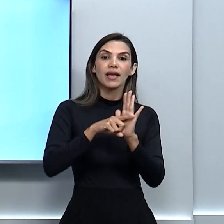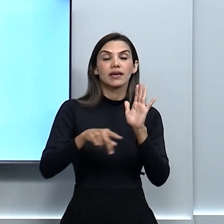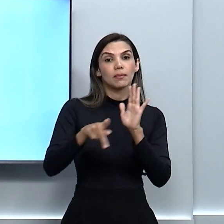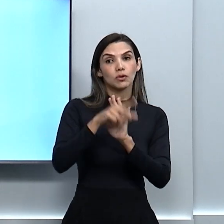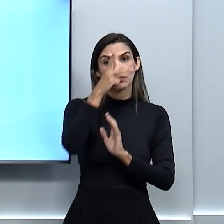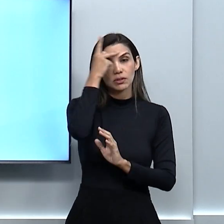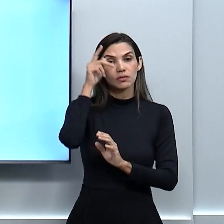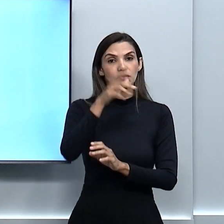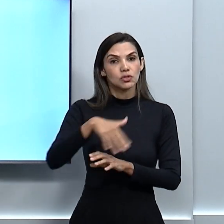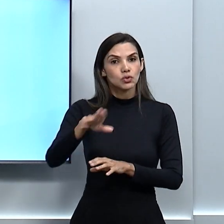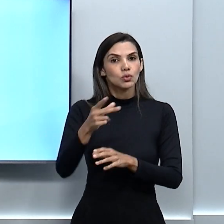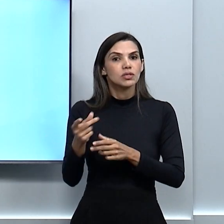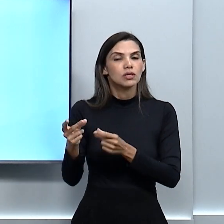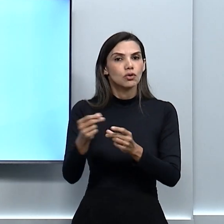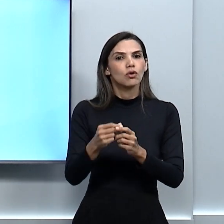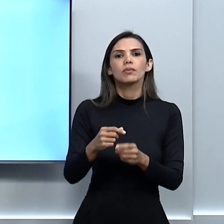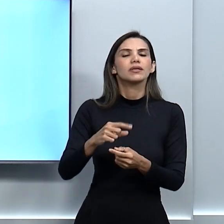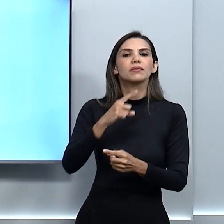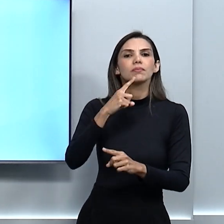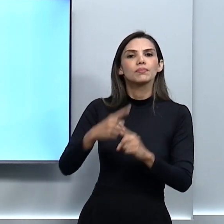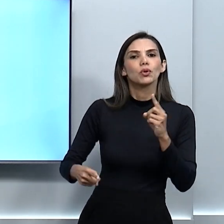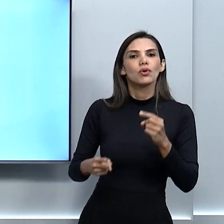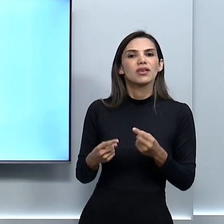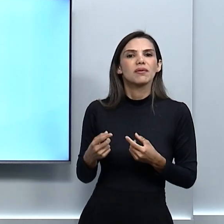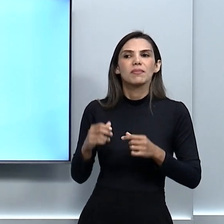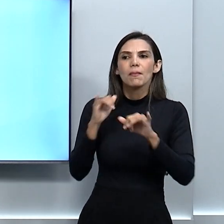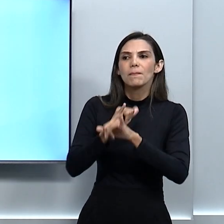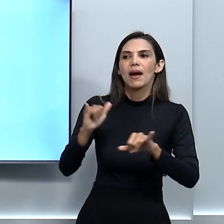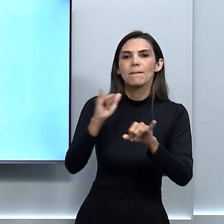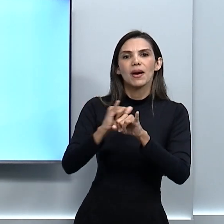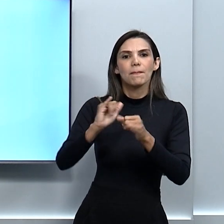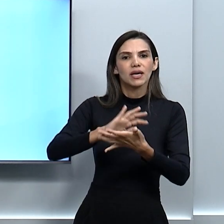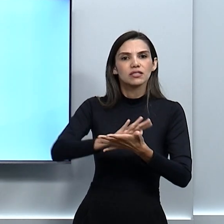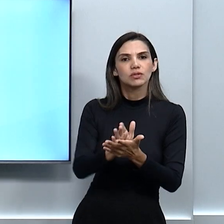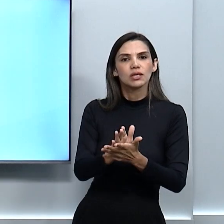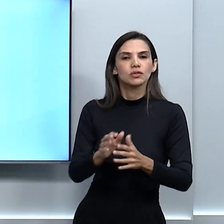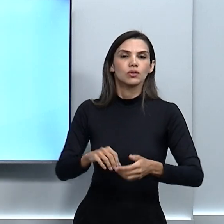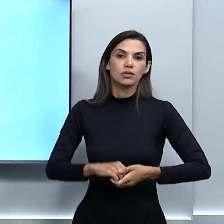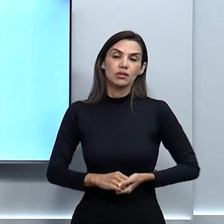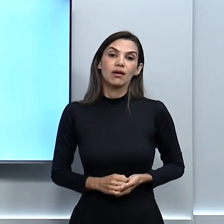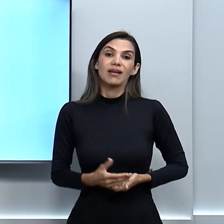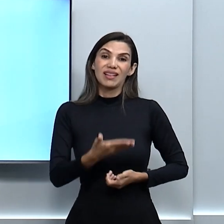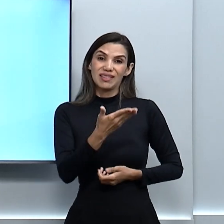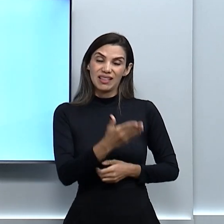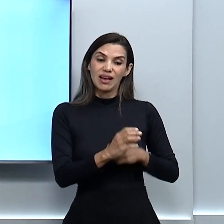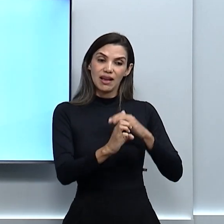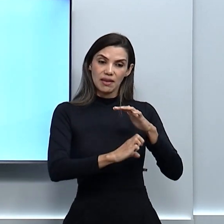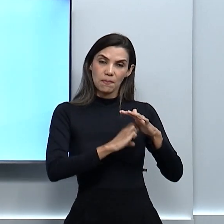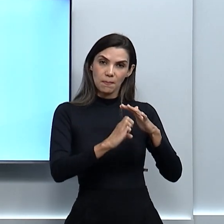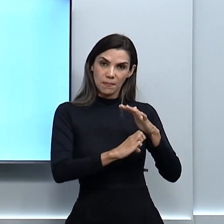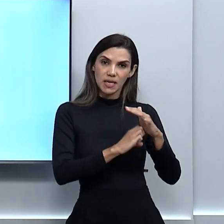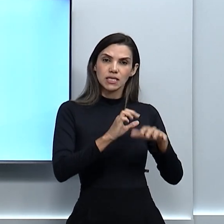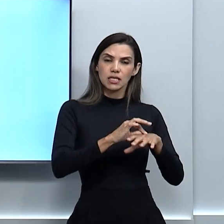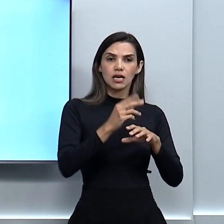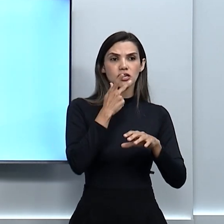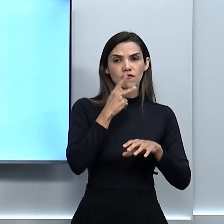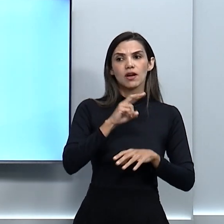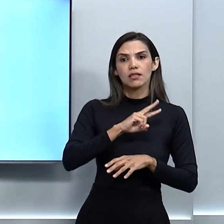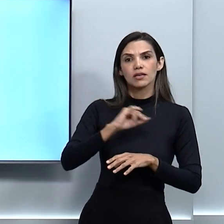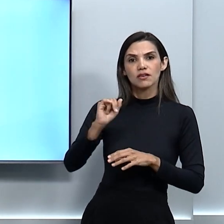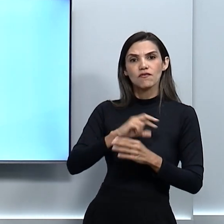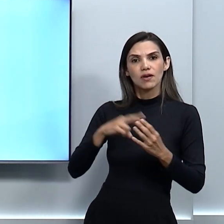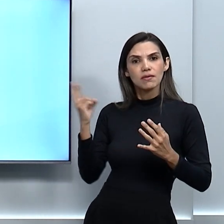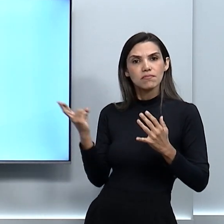publicidade discriminatória e recusa de atendimento. A defesa do frigorífico informa que vai recorrer